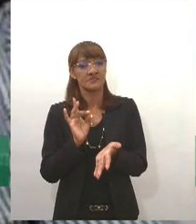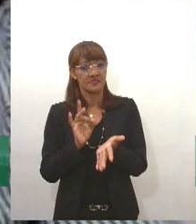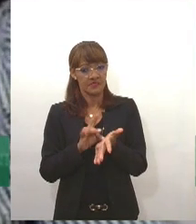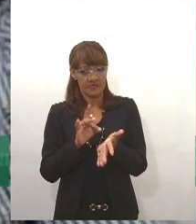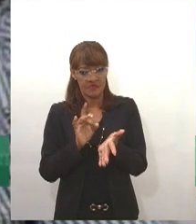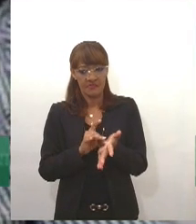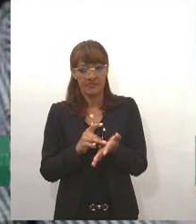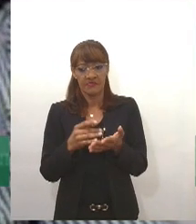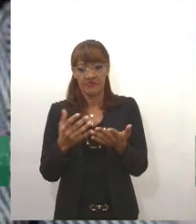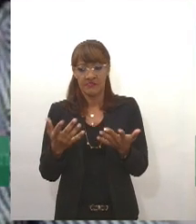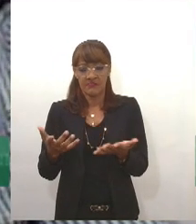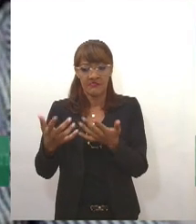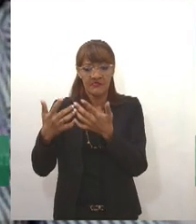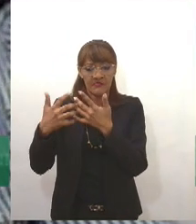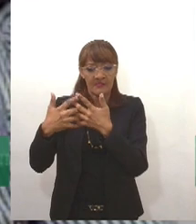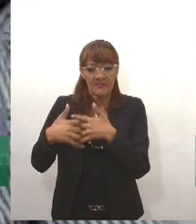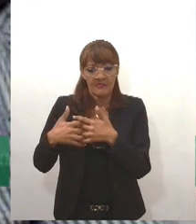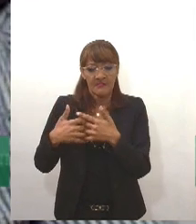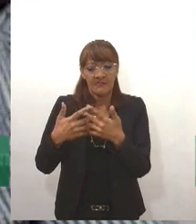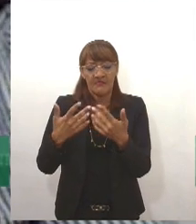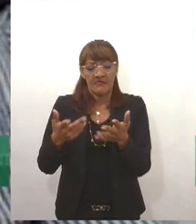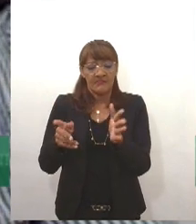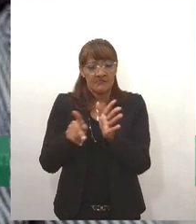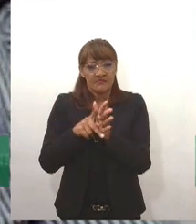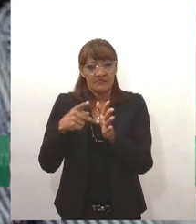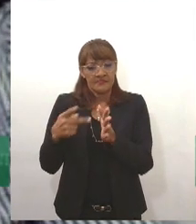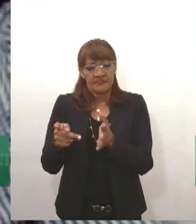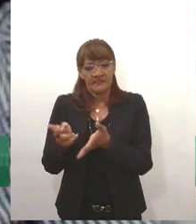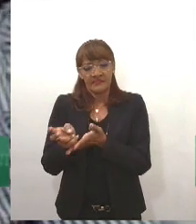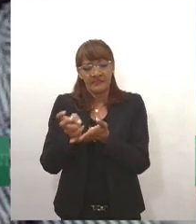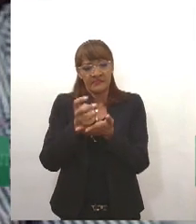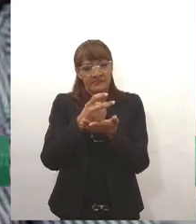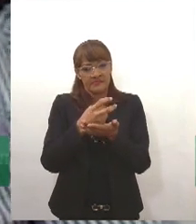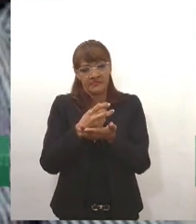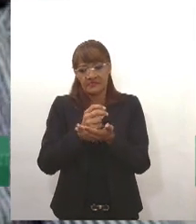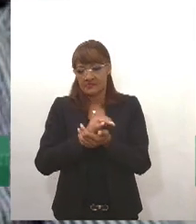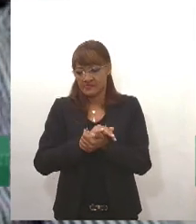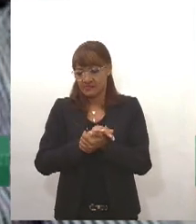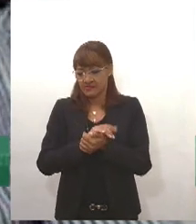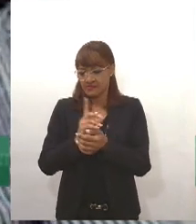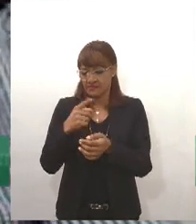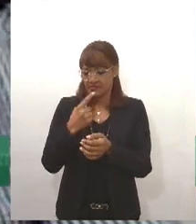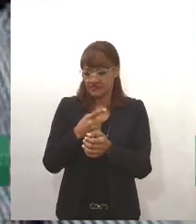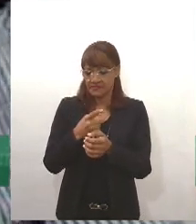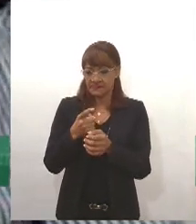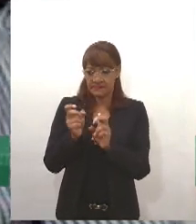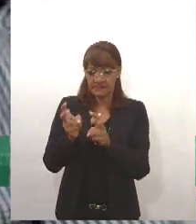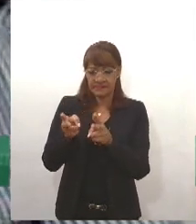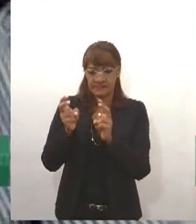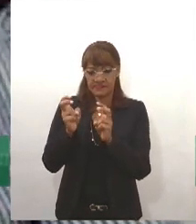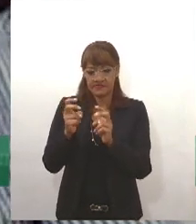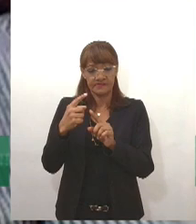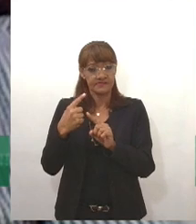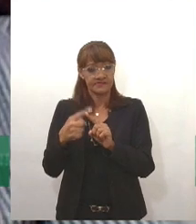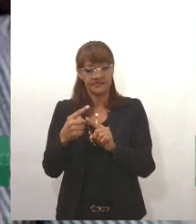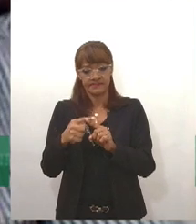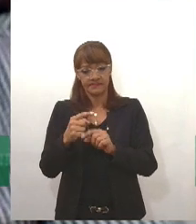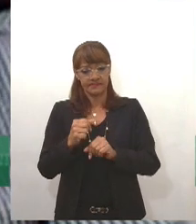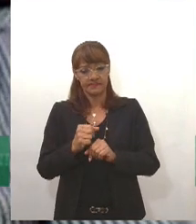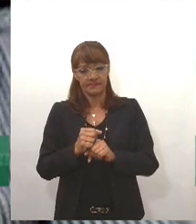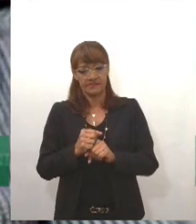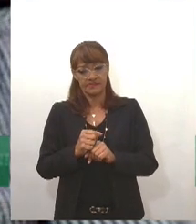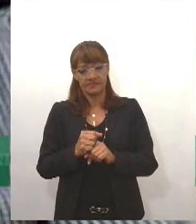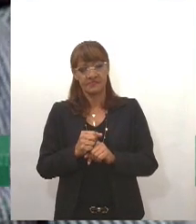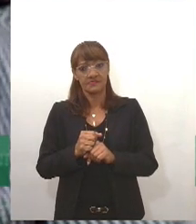muito grande na própria alíquota que vai que a gente vai ter desses impostos porque é igual o professor Marcos